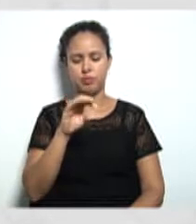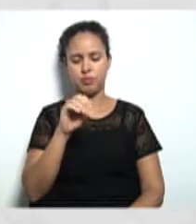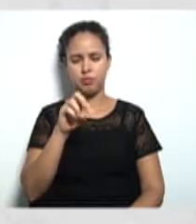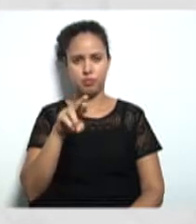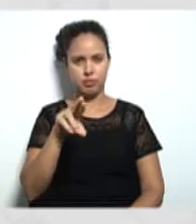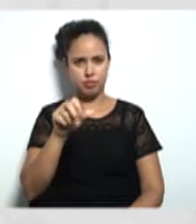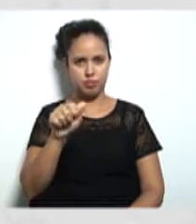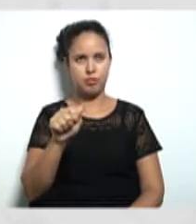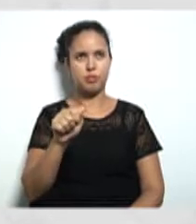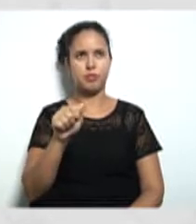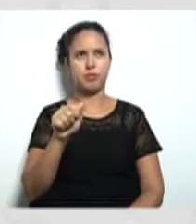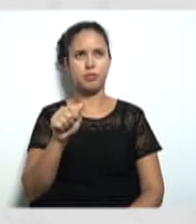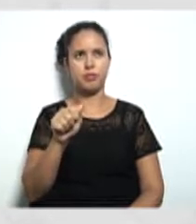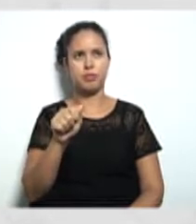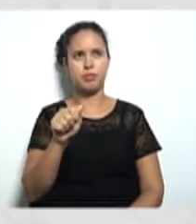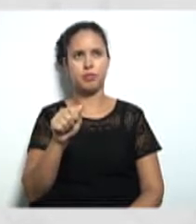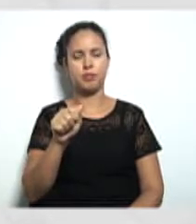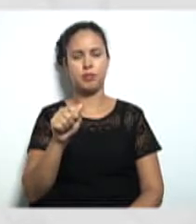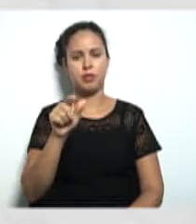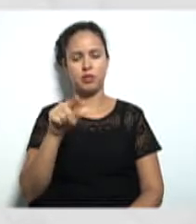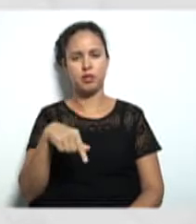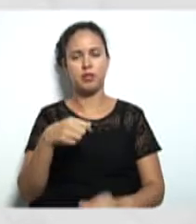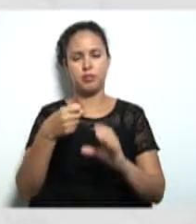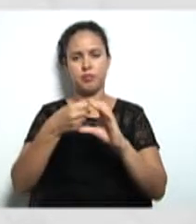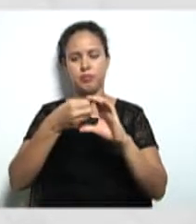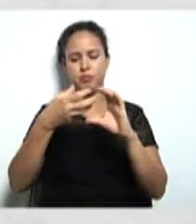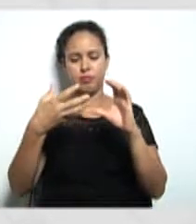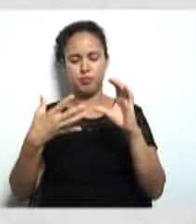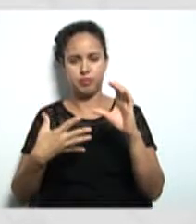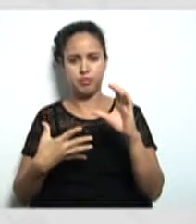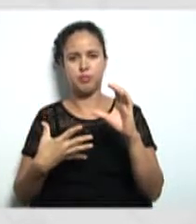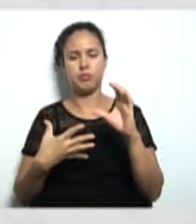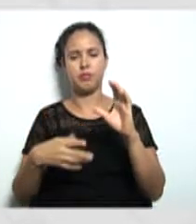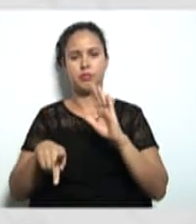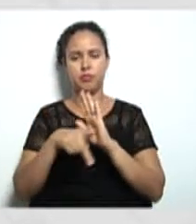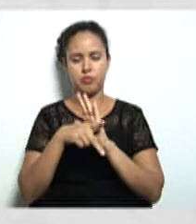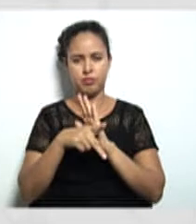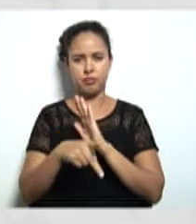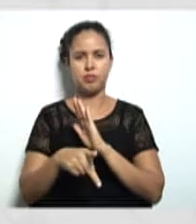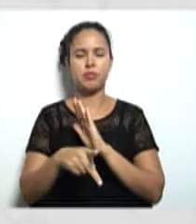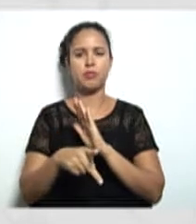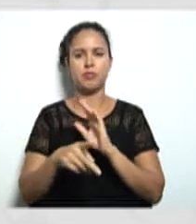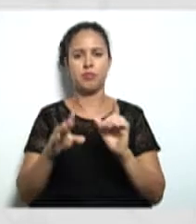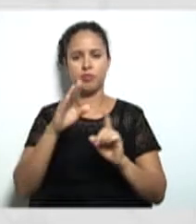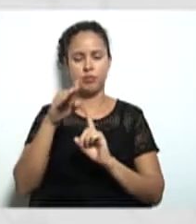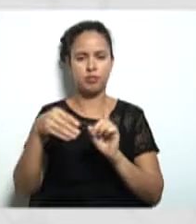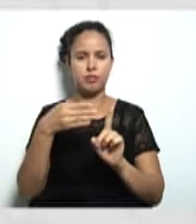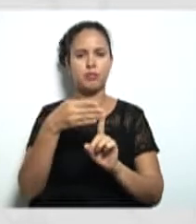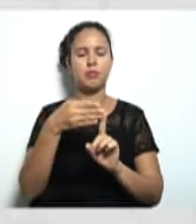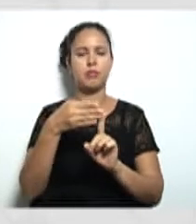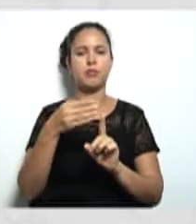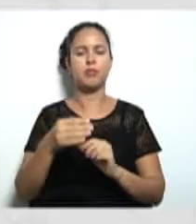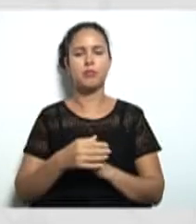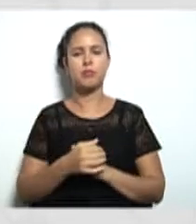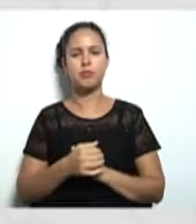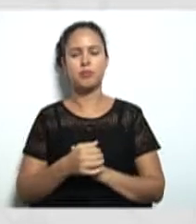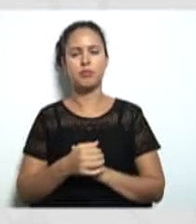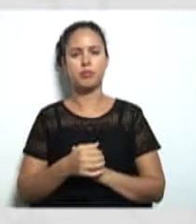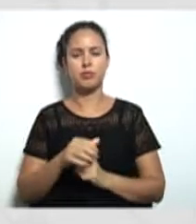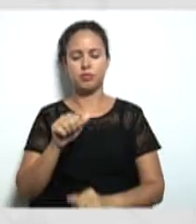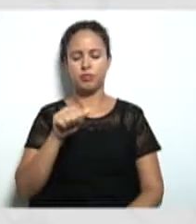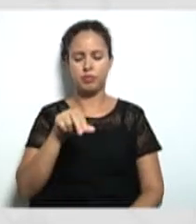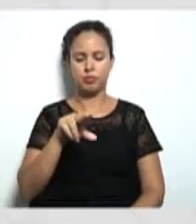daí são caracterizados como os elementos essenciais para referência. Olha só,